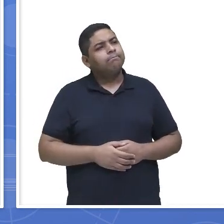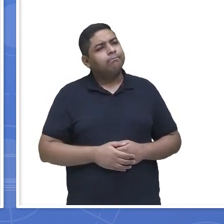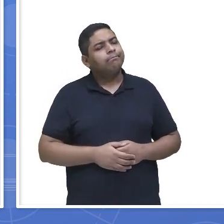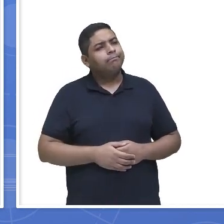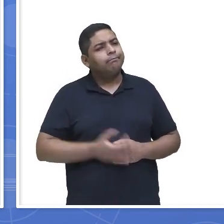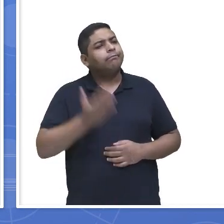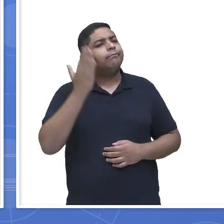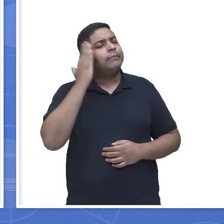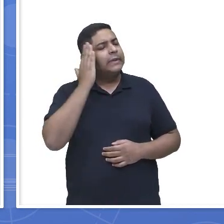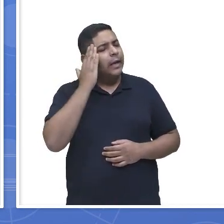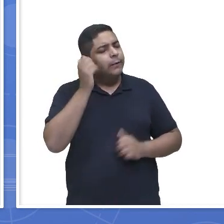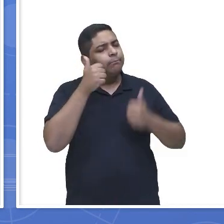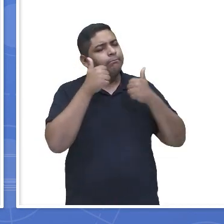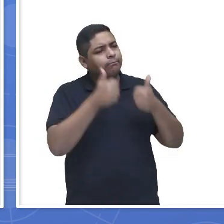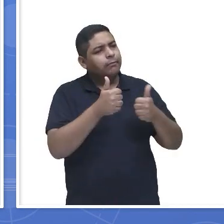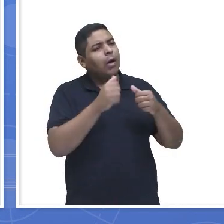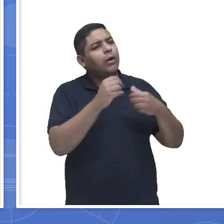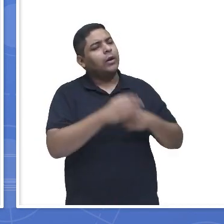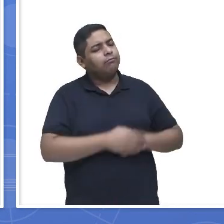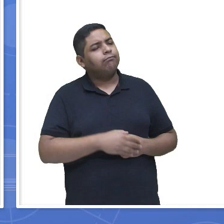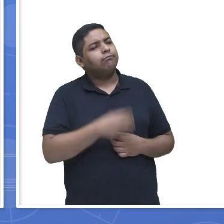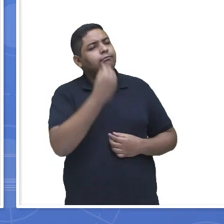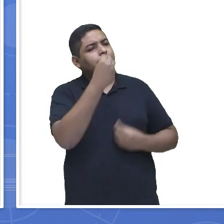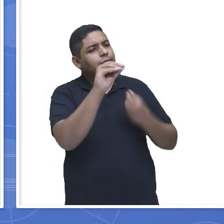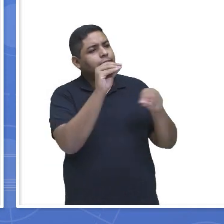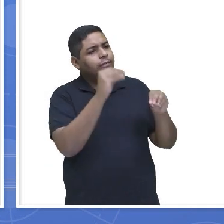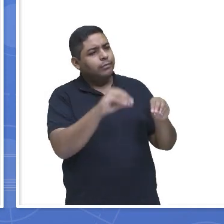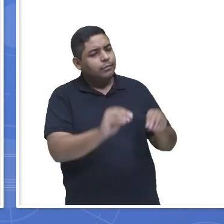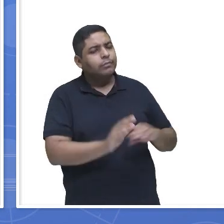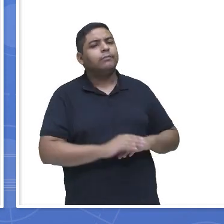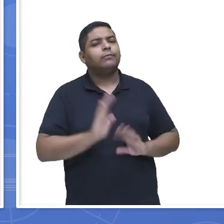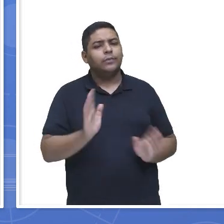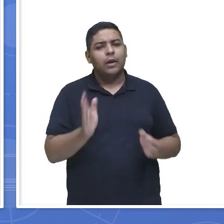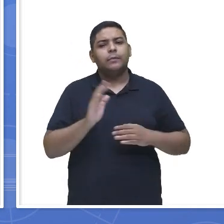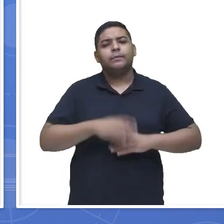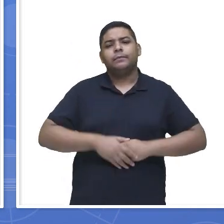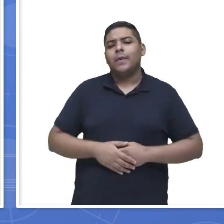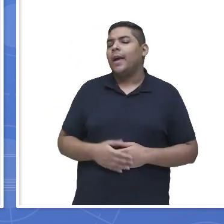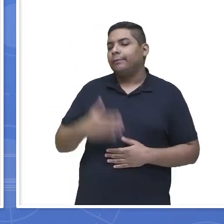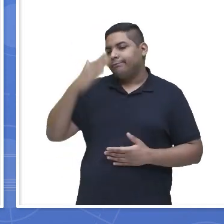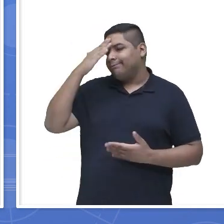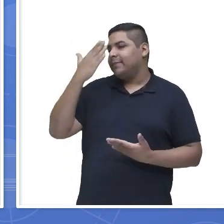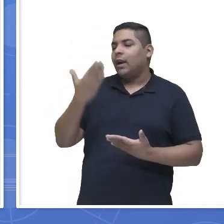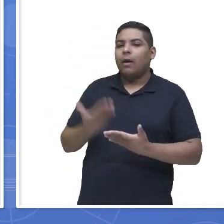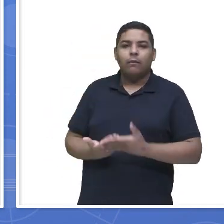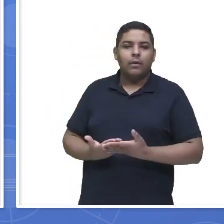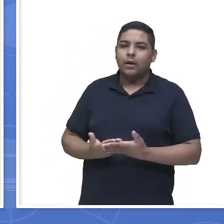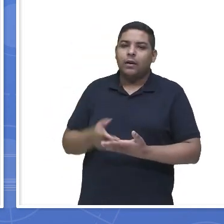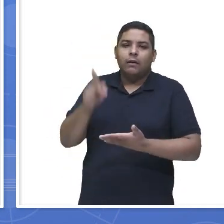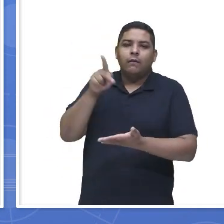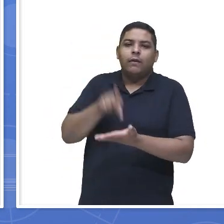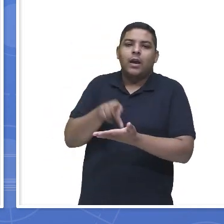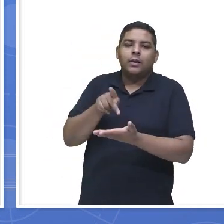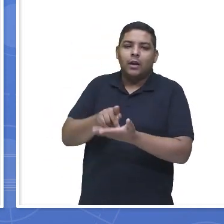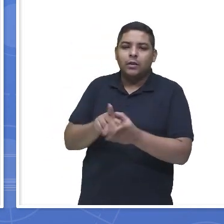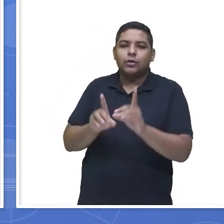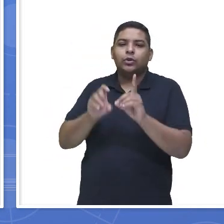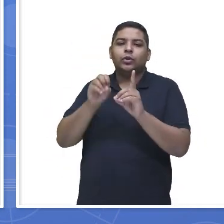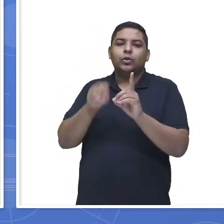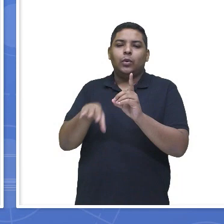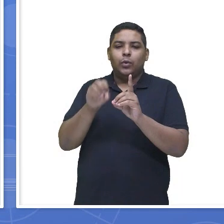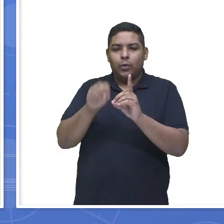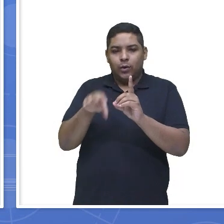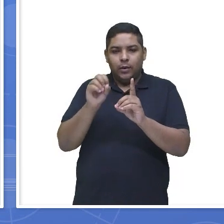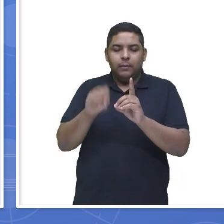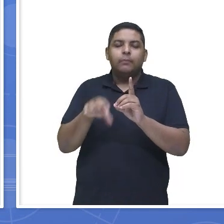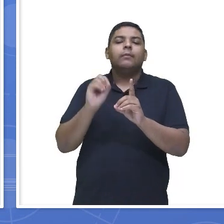ela observa tudo, ela considera tudo, mas não crê em verdades dogmáticas, tá? Vocês